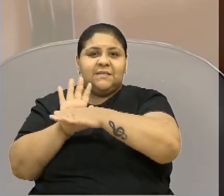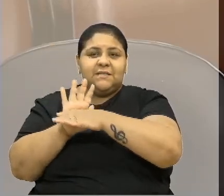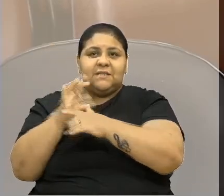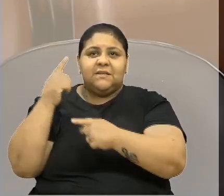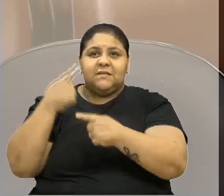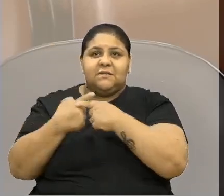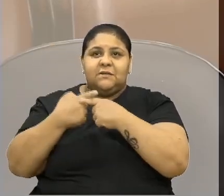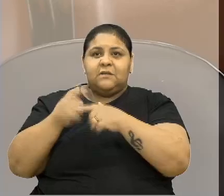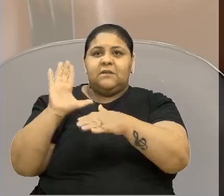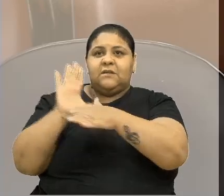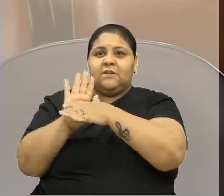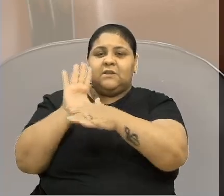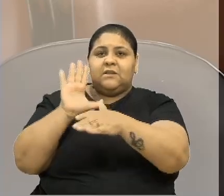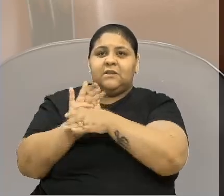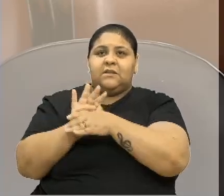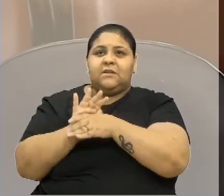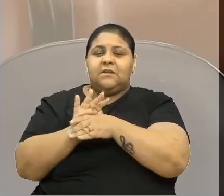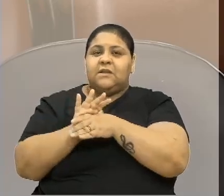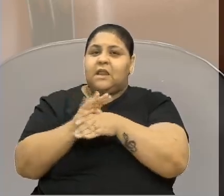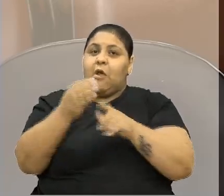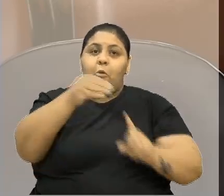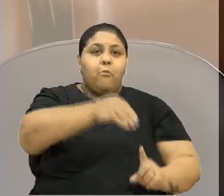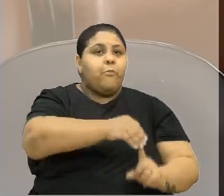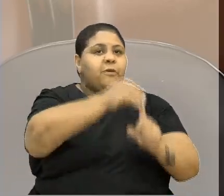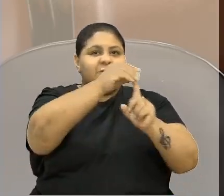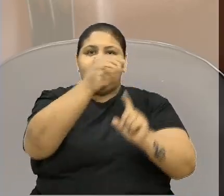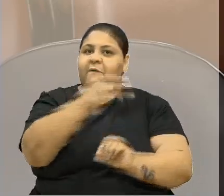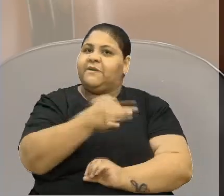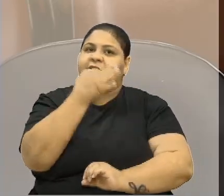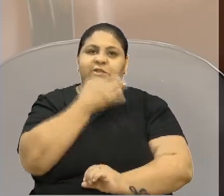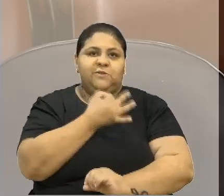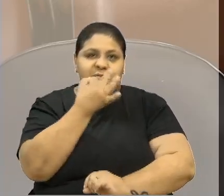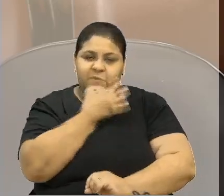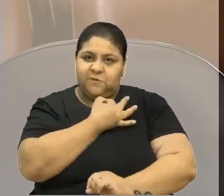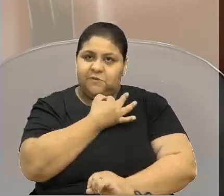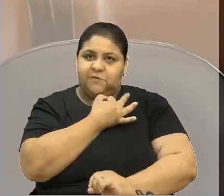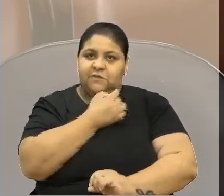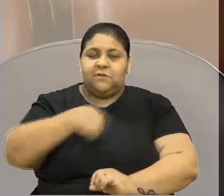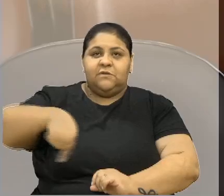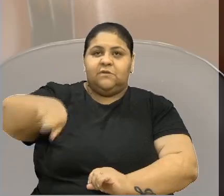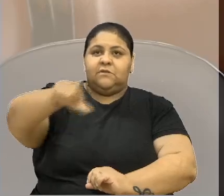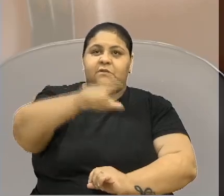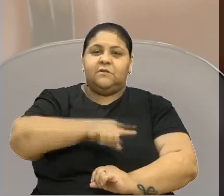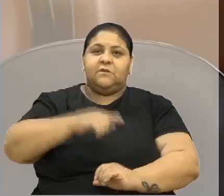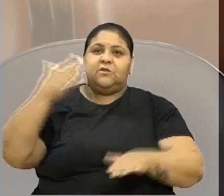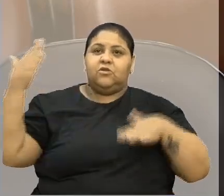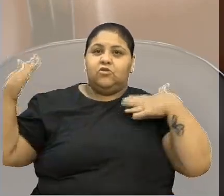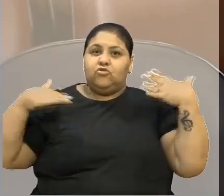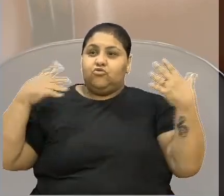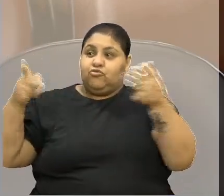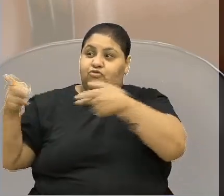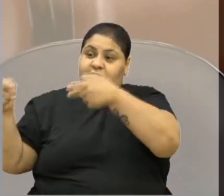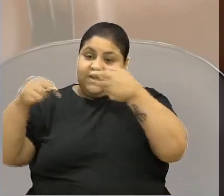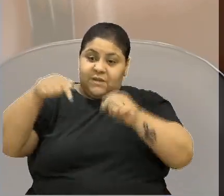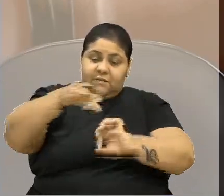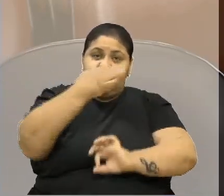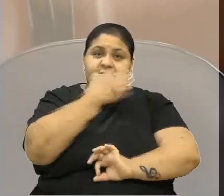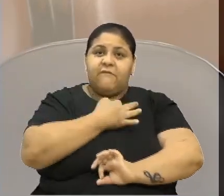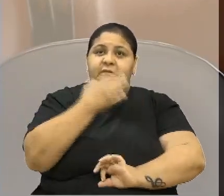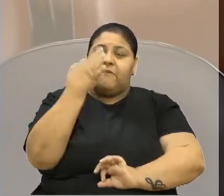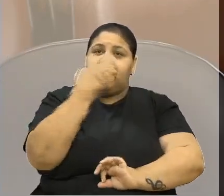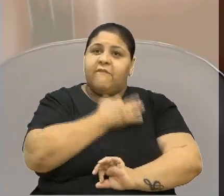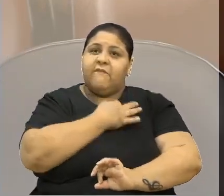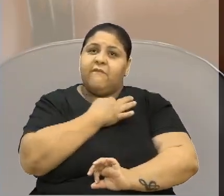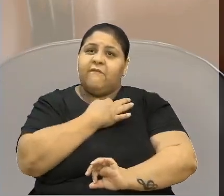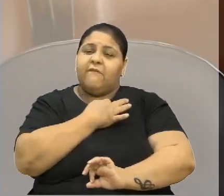a Maesa, ela é a galinha dos ovos de ouro de Caxias do Sul. Nós vamos pegar o turista, vem para a nossa cidade, desce aqui